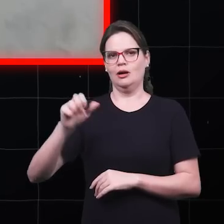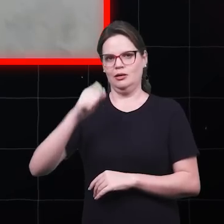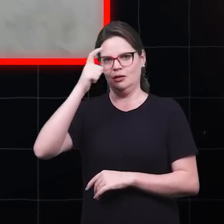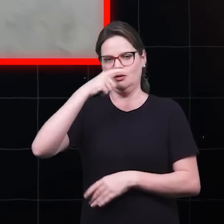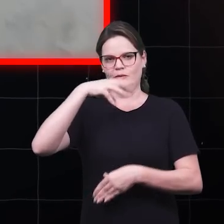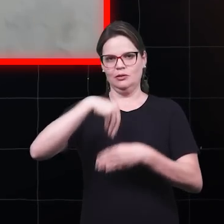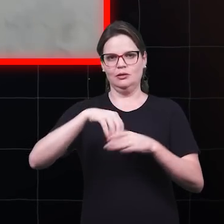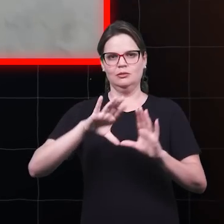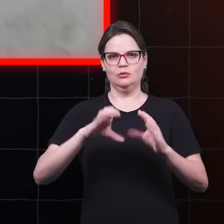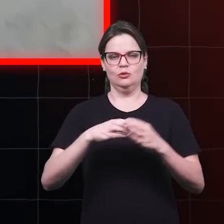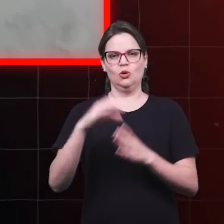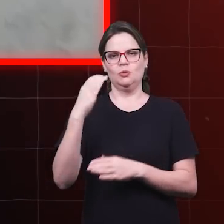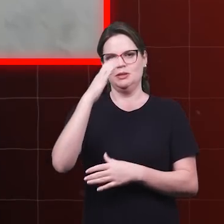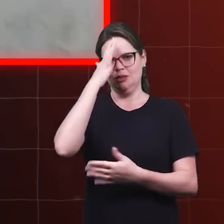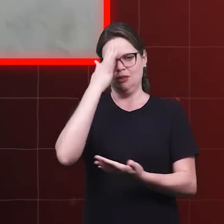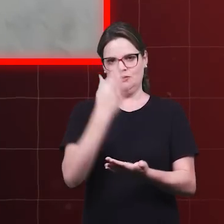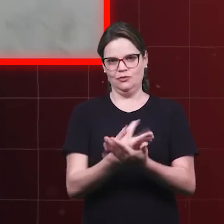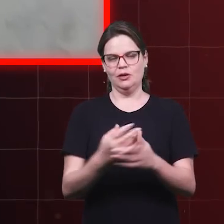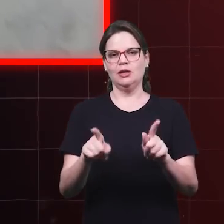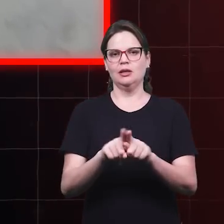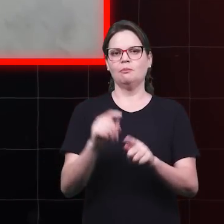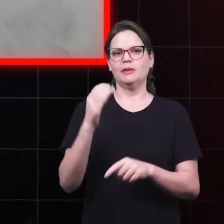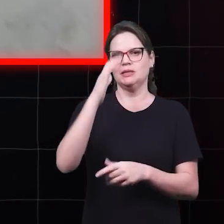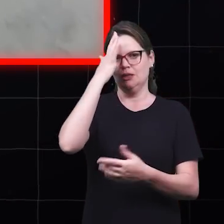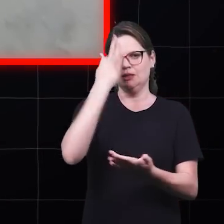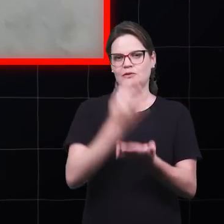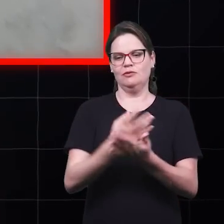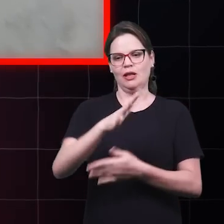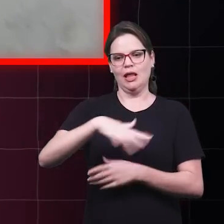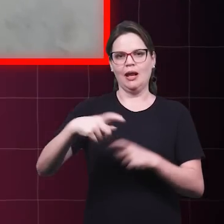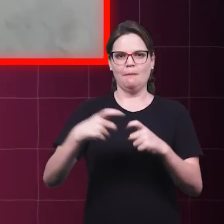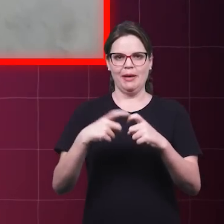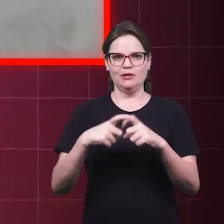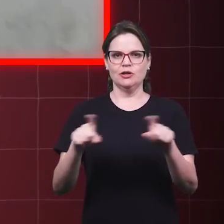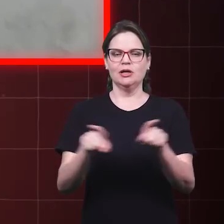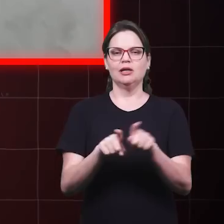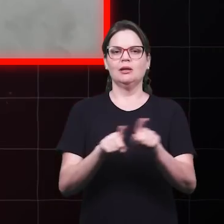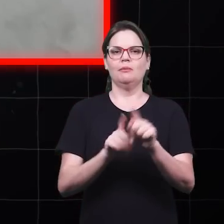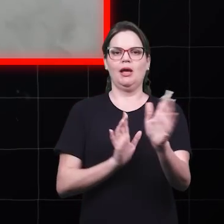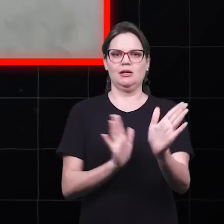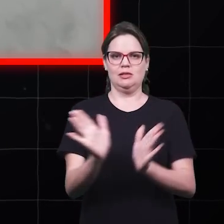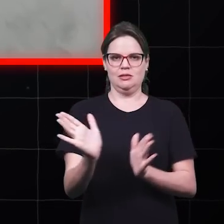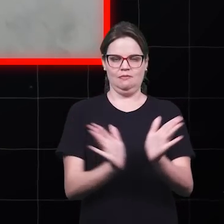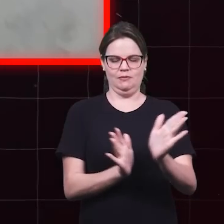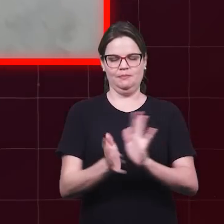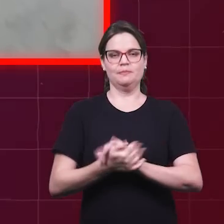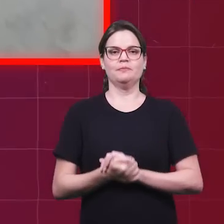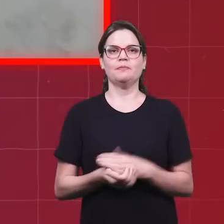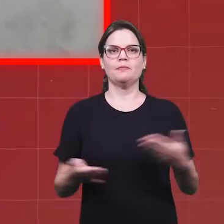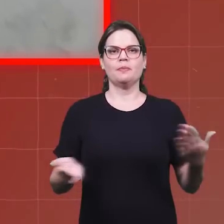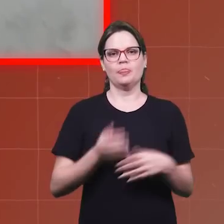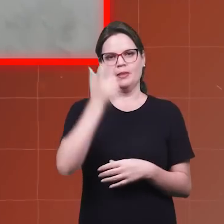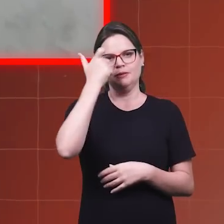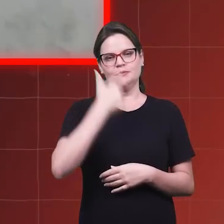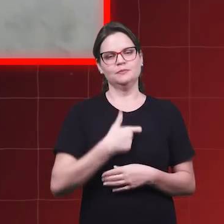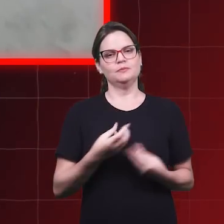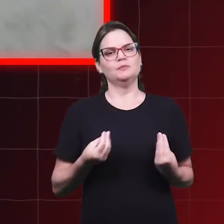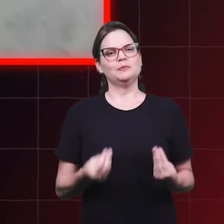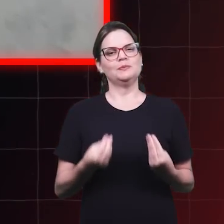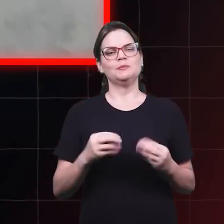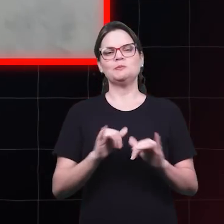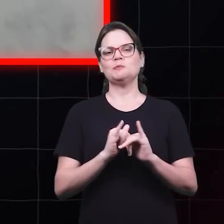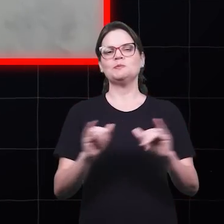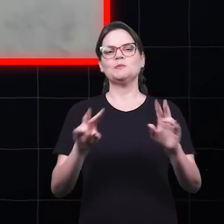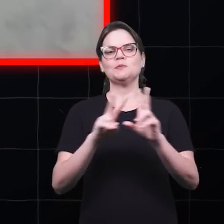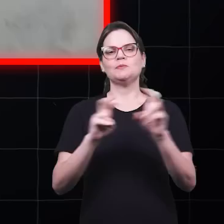faço parte do trabalho de Ciência e Fé, do Ciência e Fé Médicos e do trabalho de acessibilidade. E hoje eu estou aqui para falar sobre